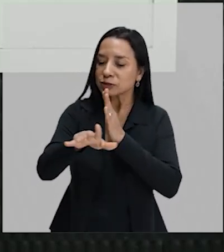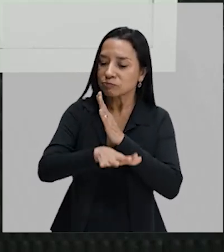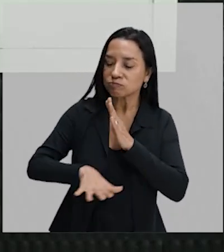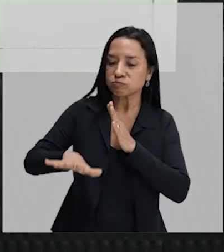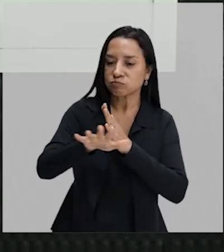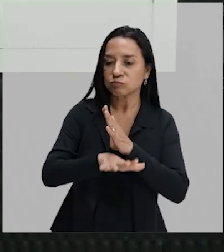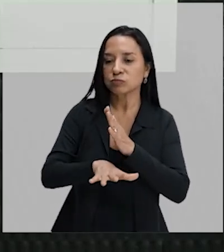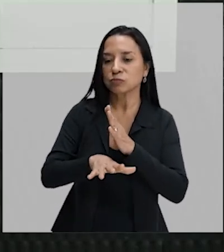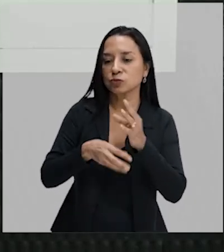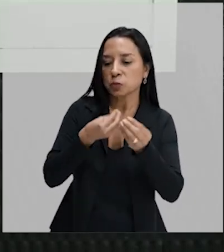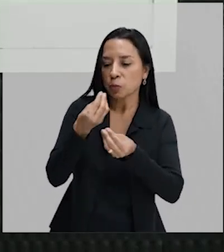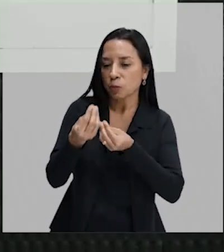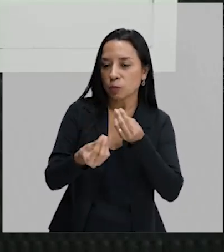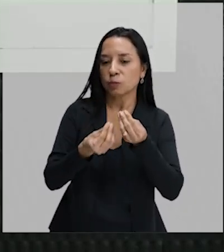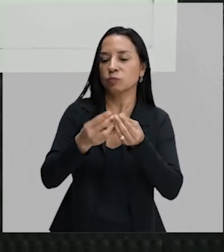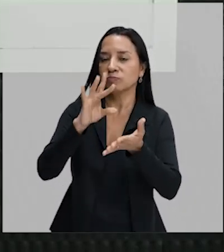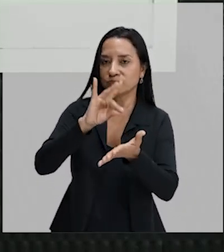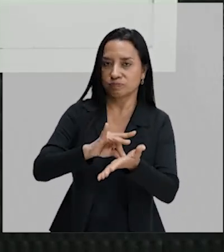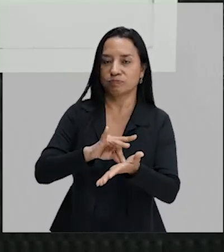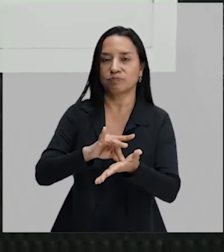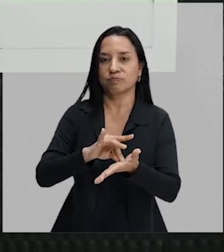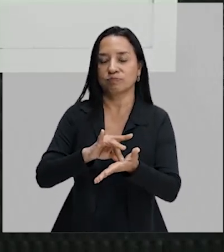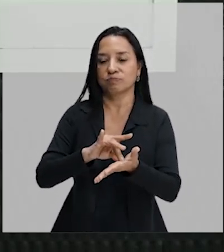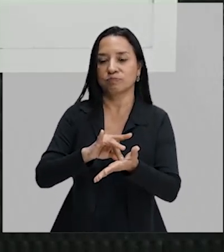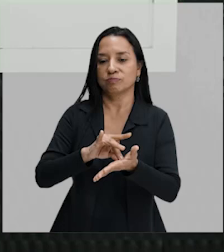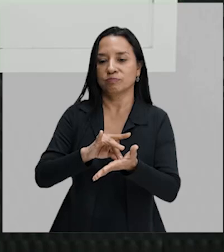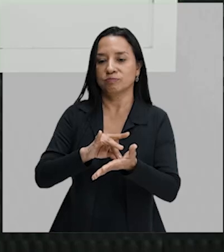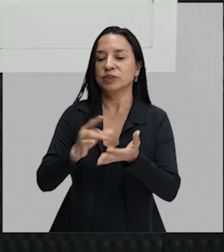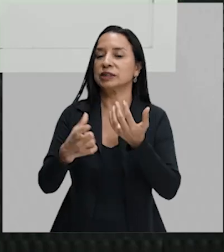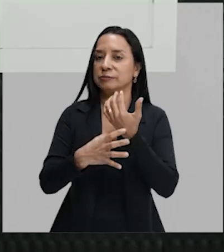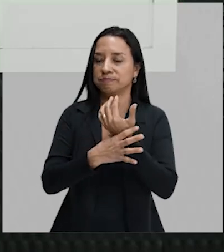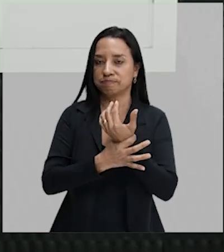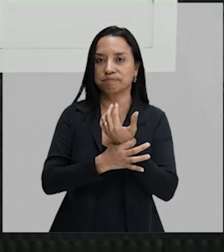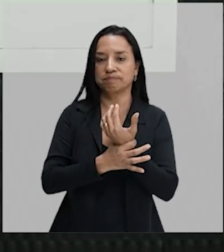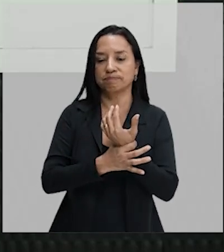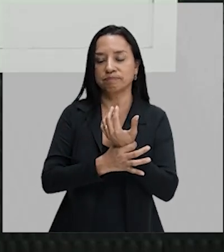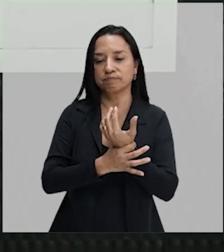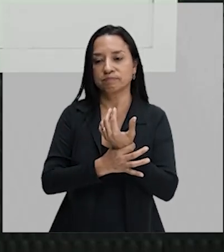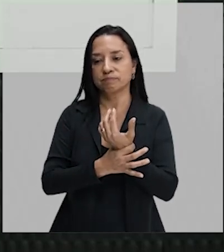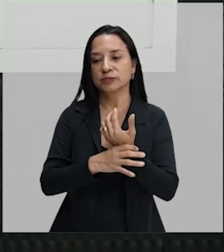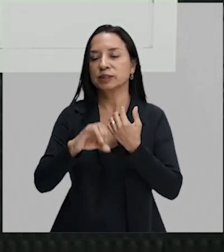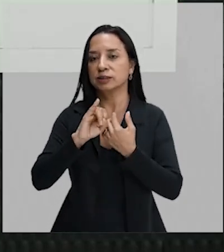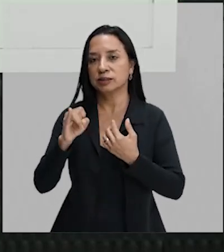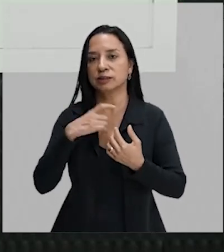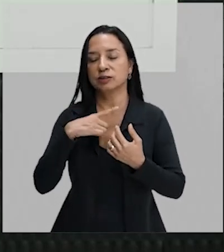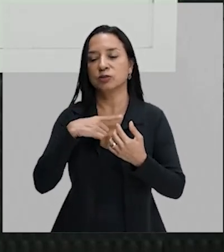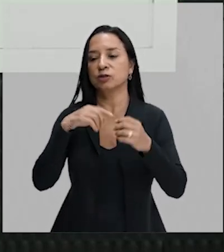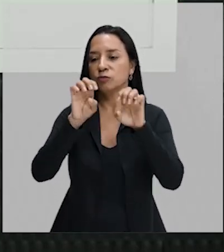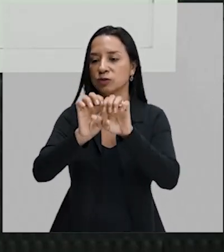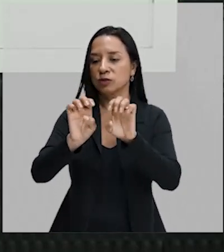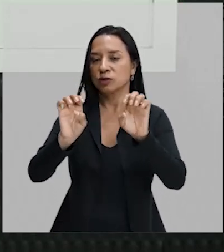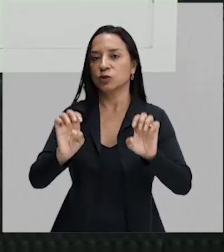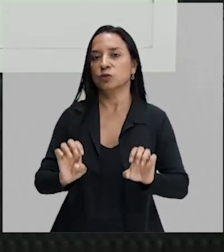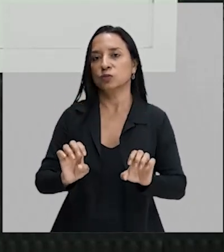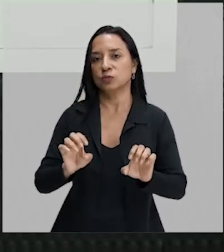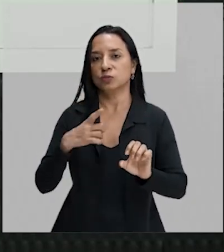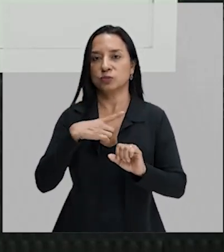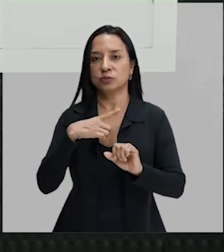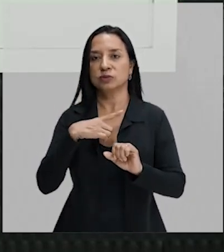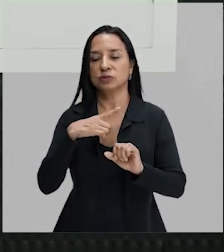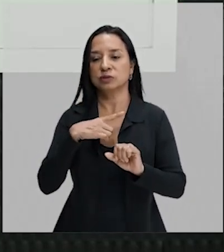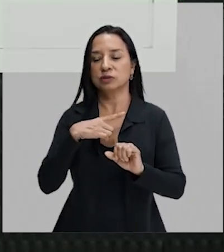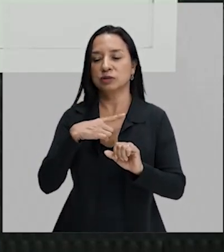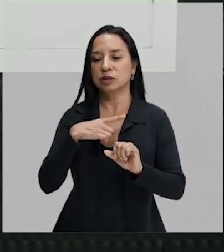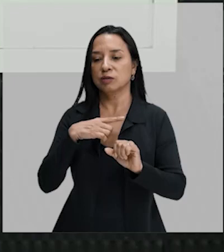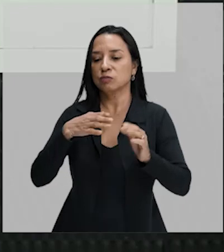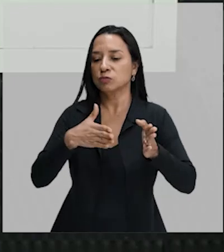uma forma consistente, tá? Então, se nós temos essas estruturas, se nós temos este